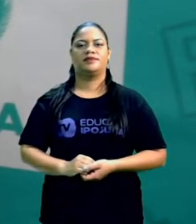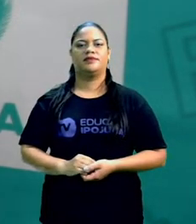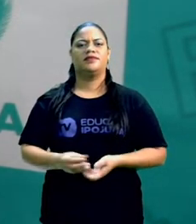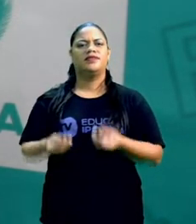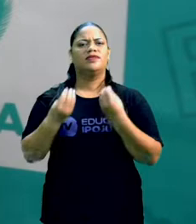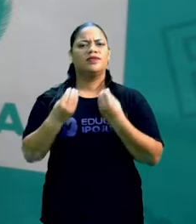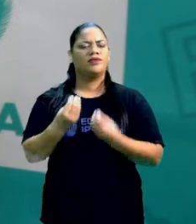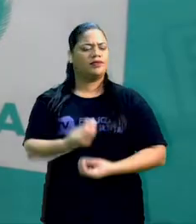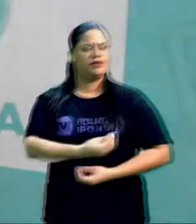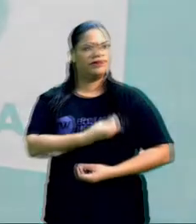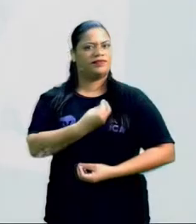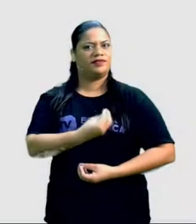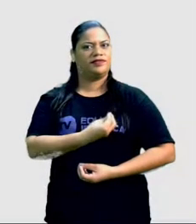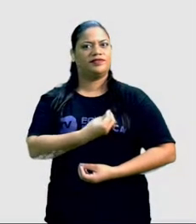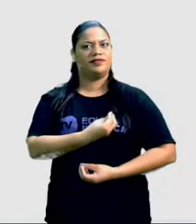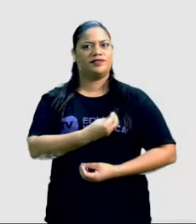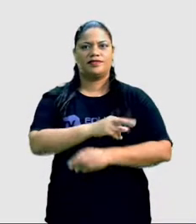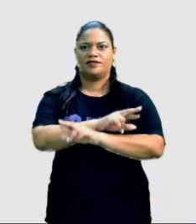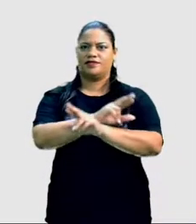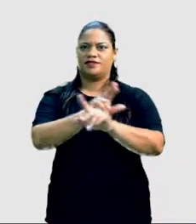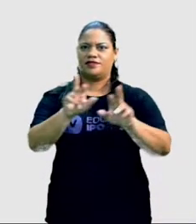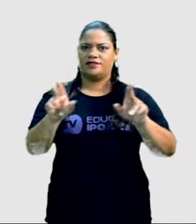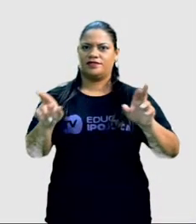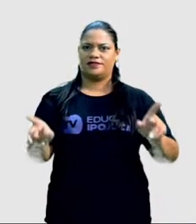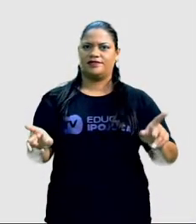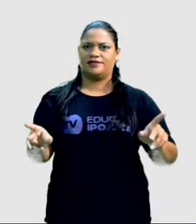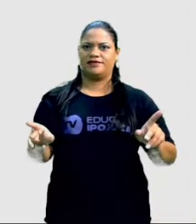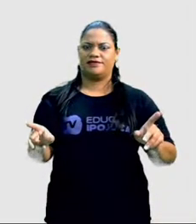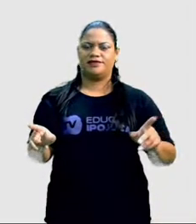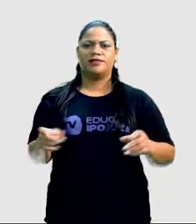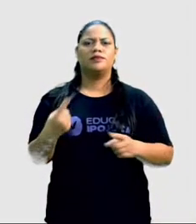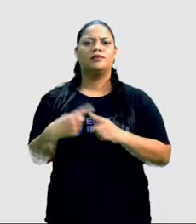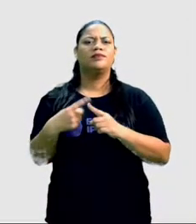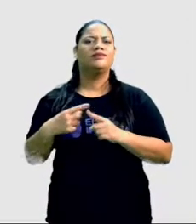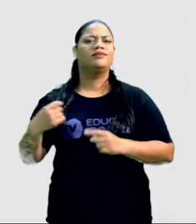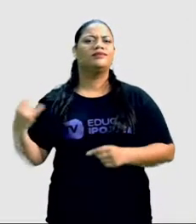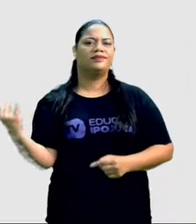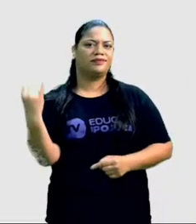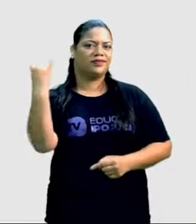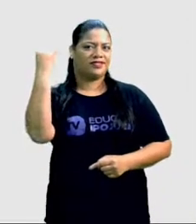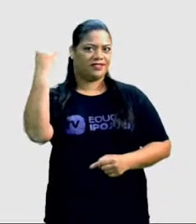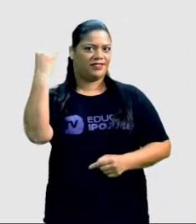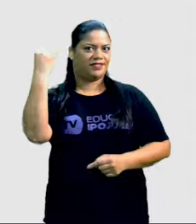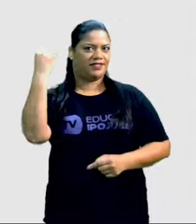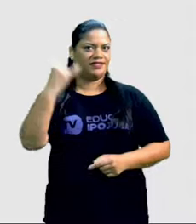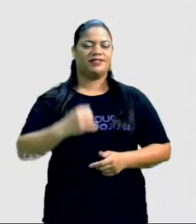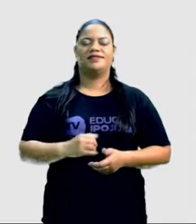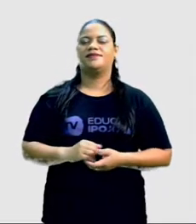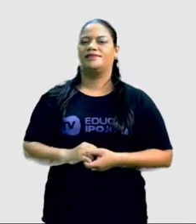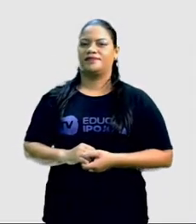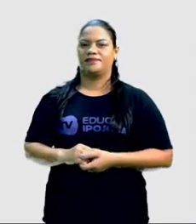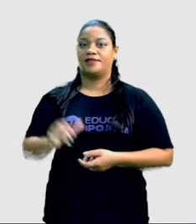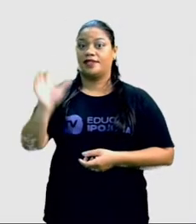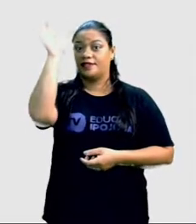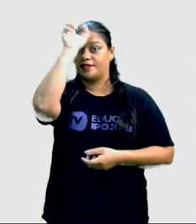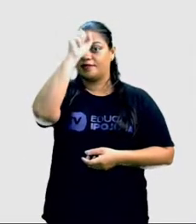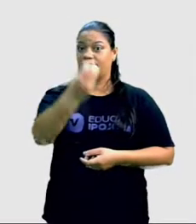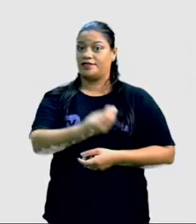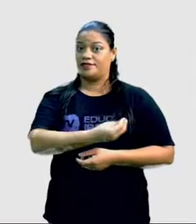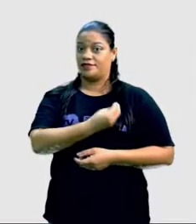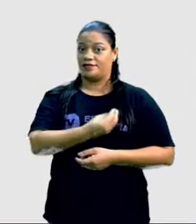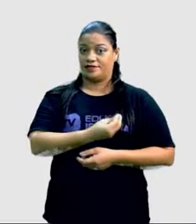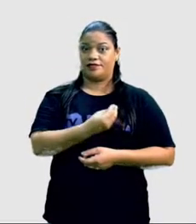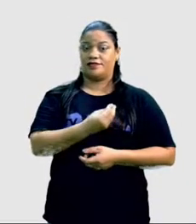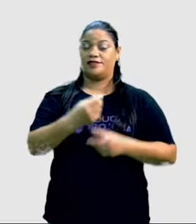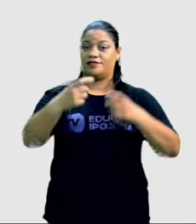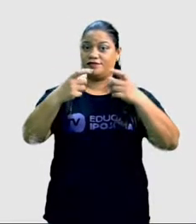Como conviver com a diversidade? E por que isso é importante? Por quê? Aprender a conviver em